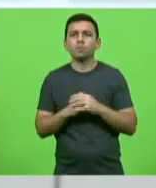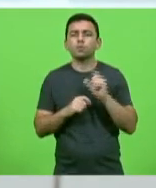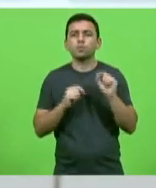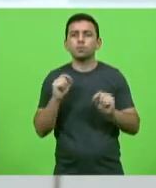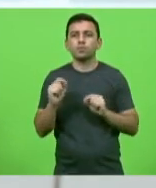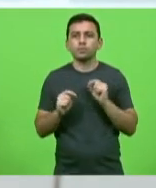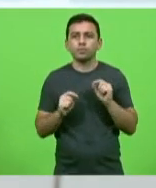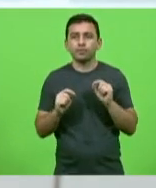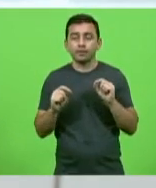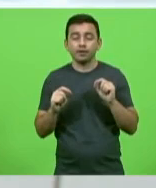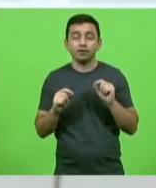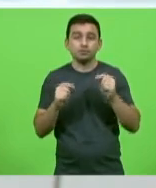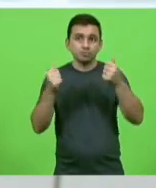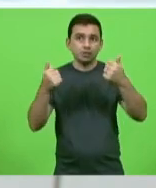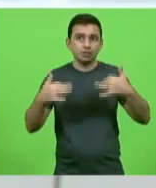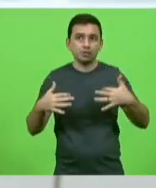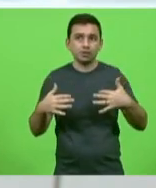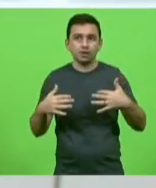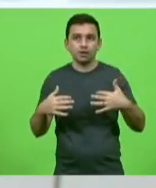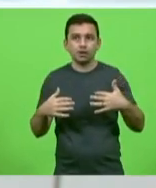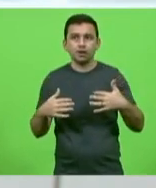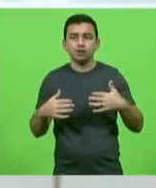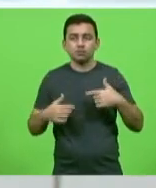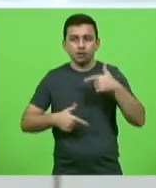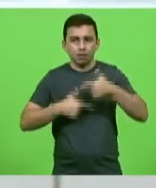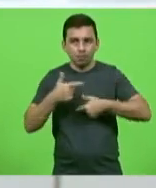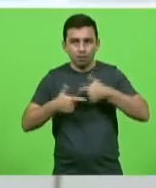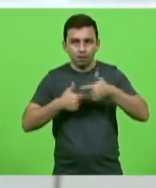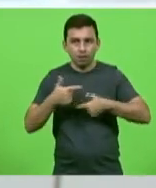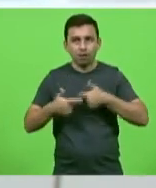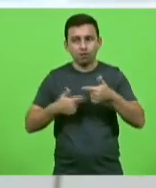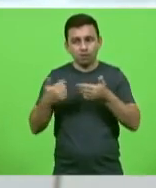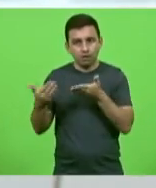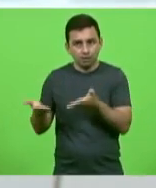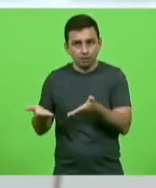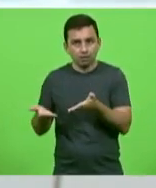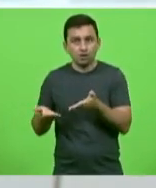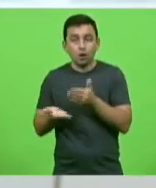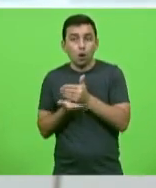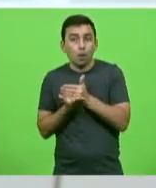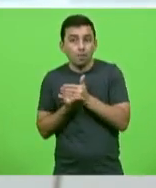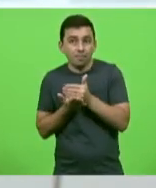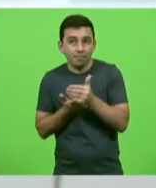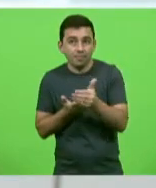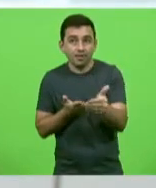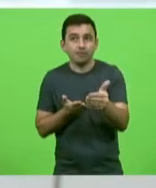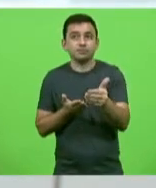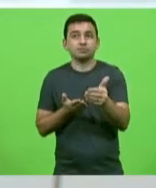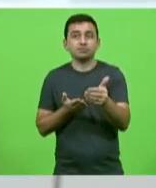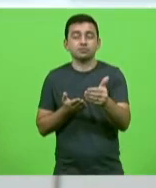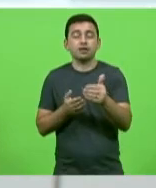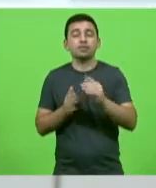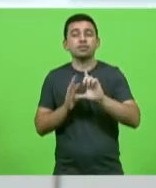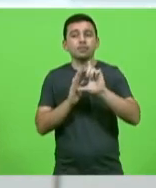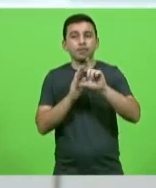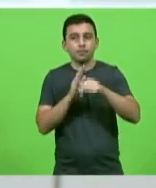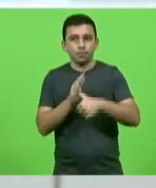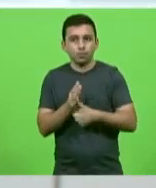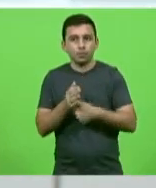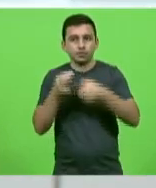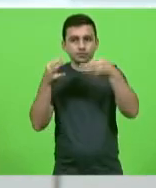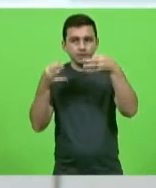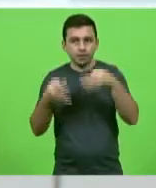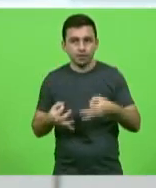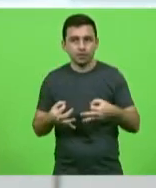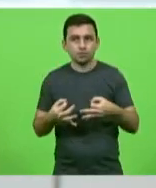cedo "a prestação do serviço começará a ser realizada e após a confirmação